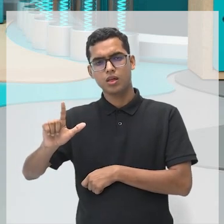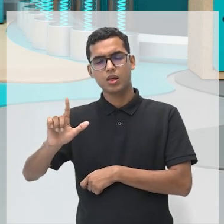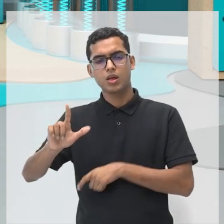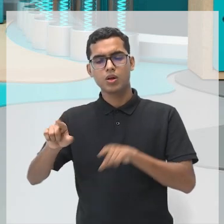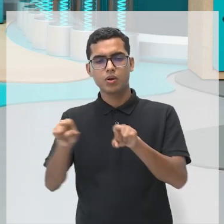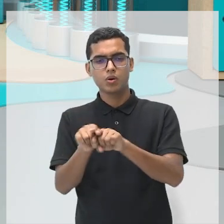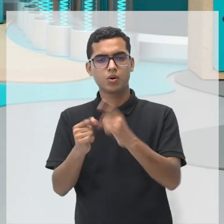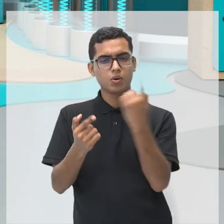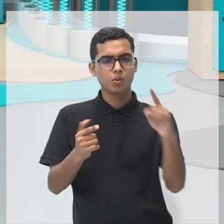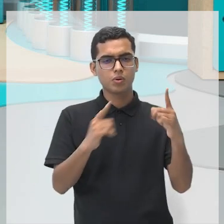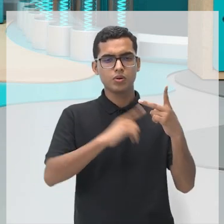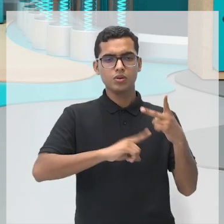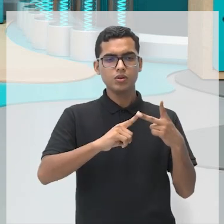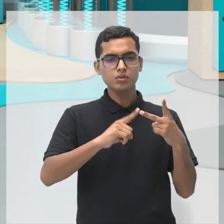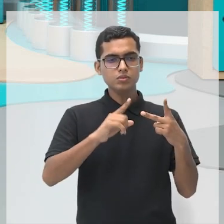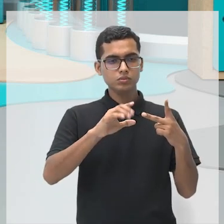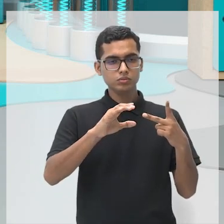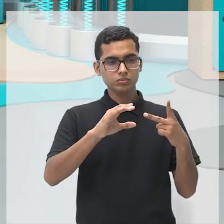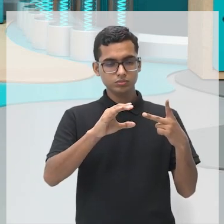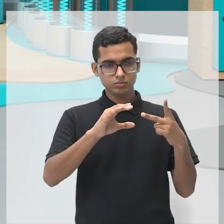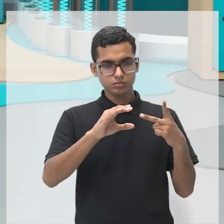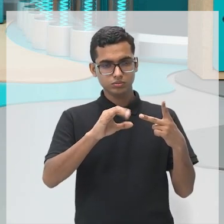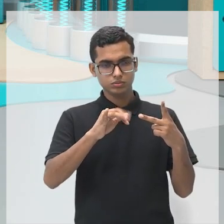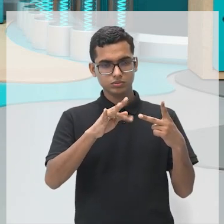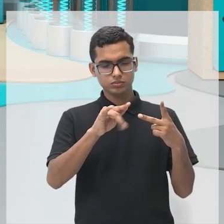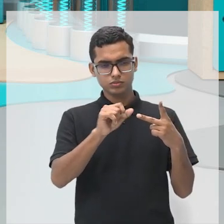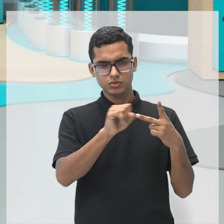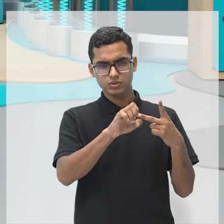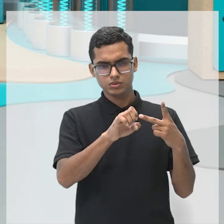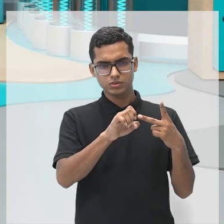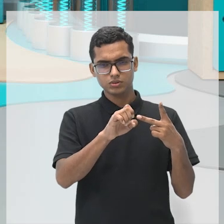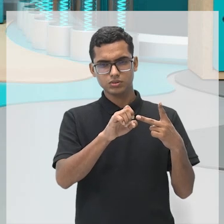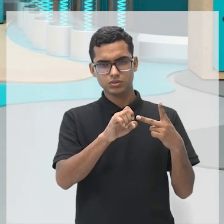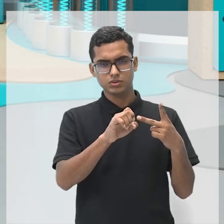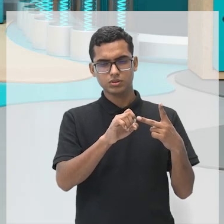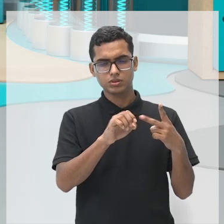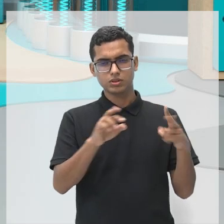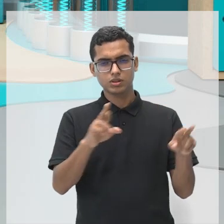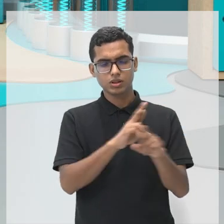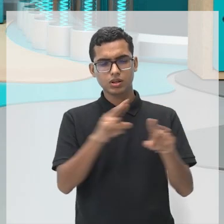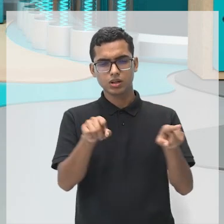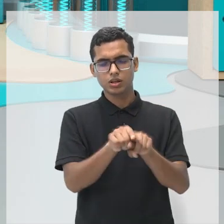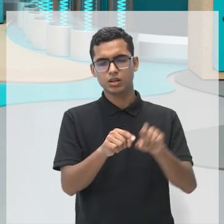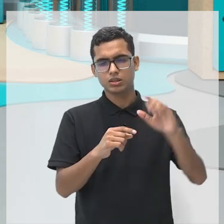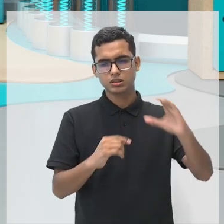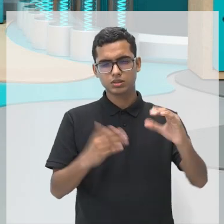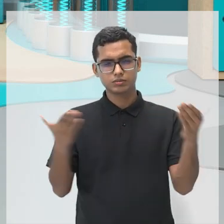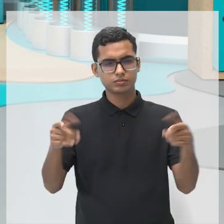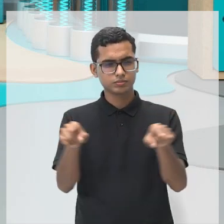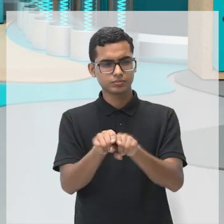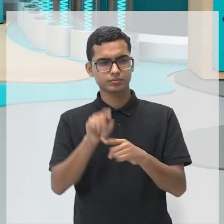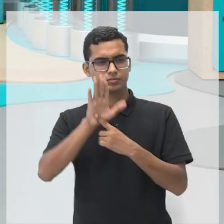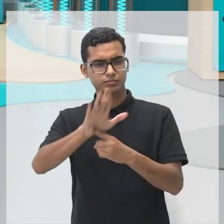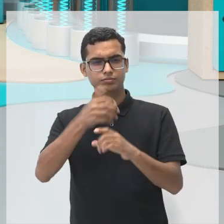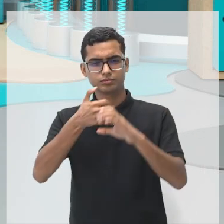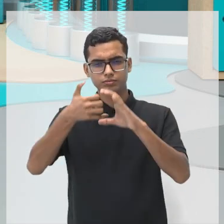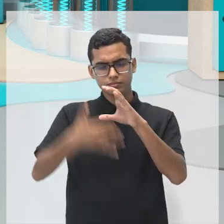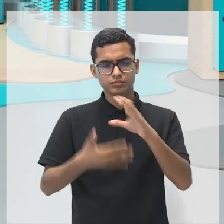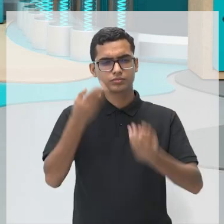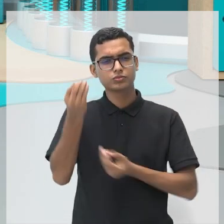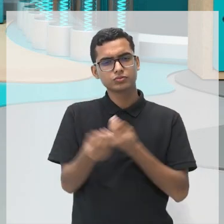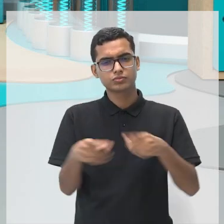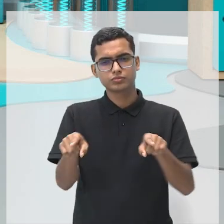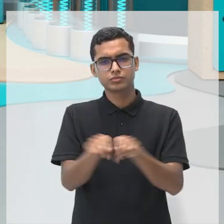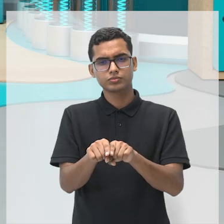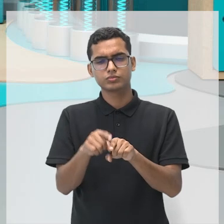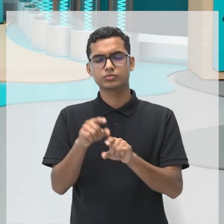ok? Porém, o acentuamento dessas curvaturas que são normais, a lordose e a cifose, vão ser caracterizados